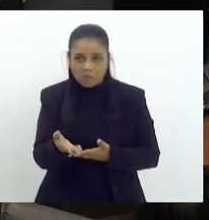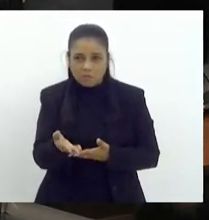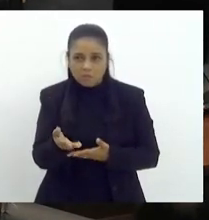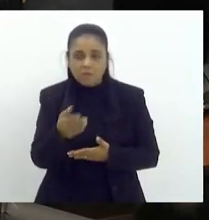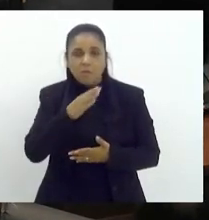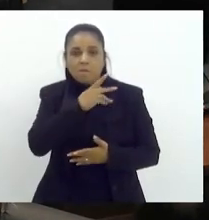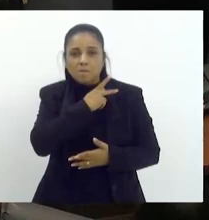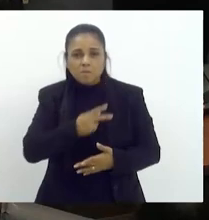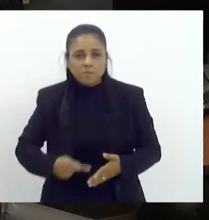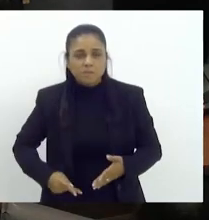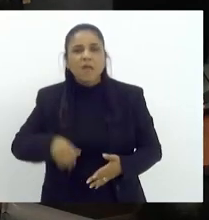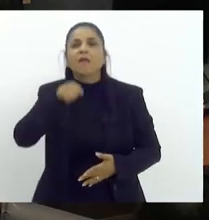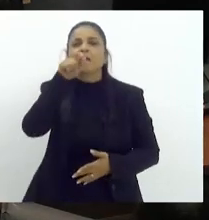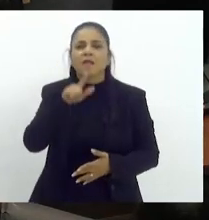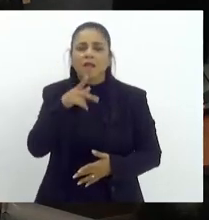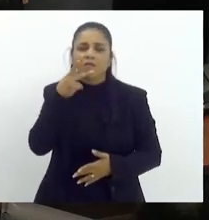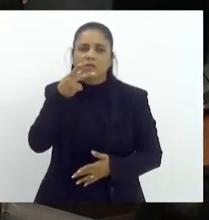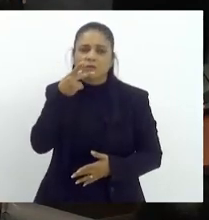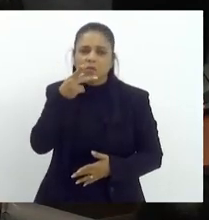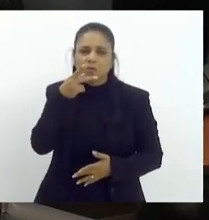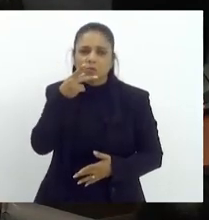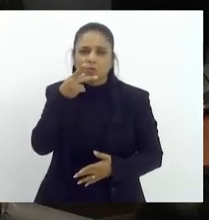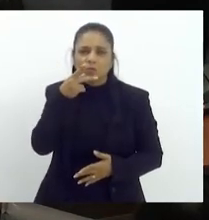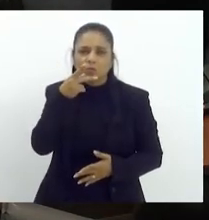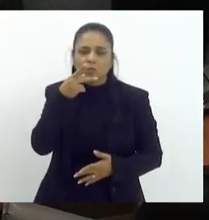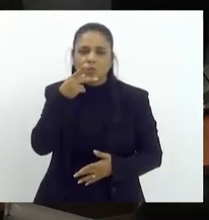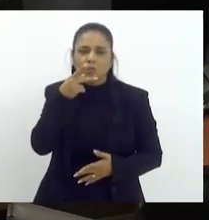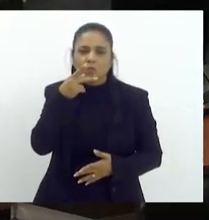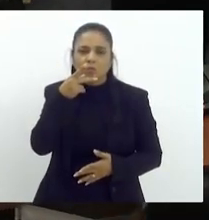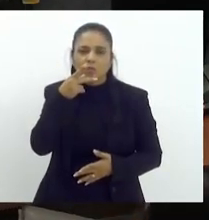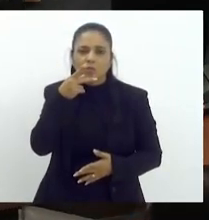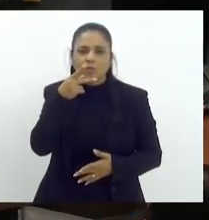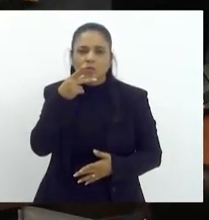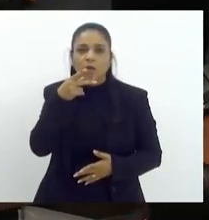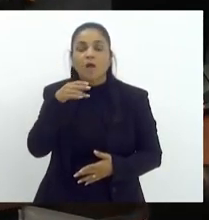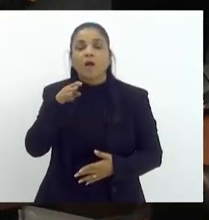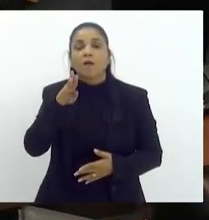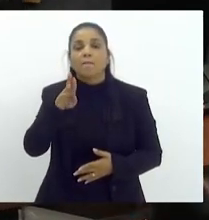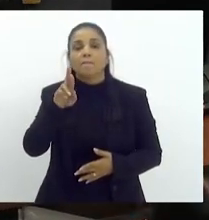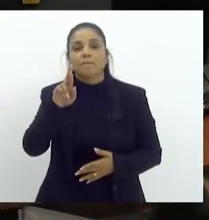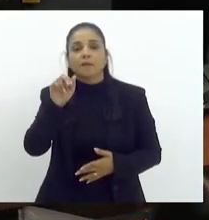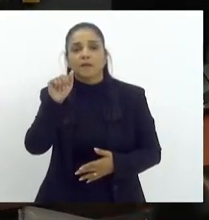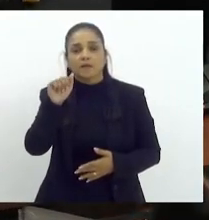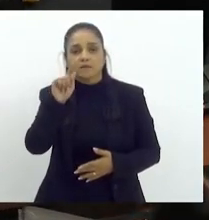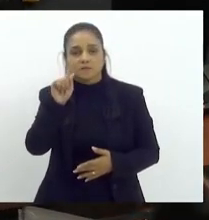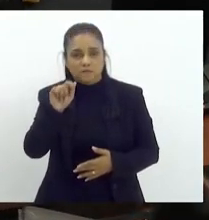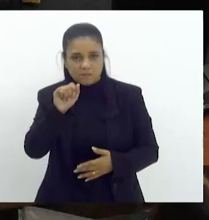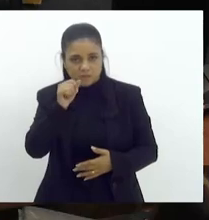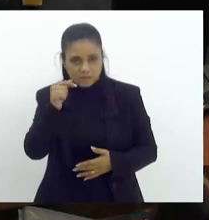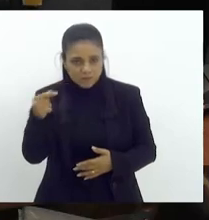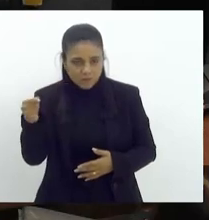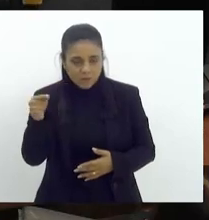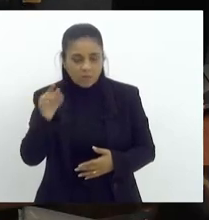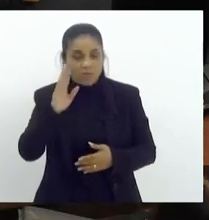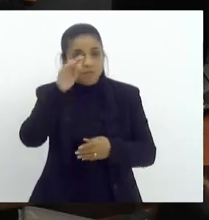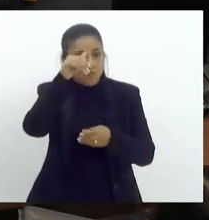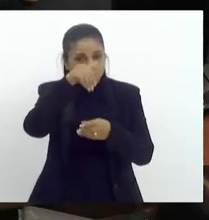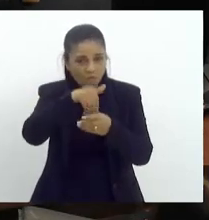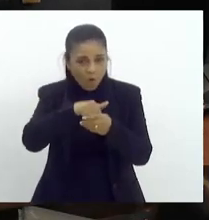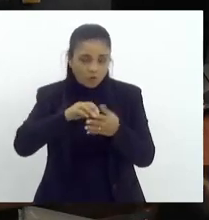presidente quem tá falando aí porque não tá aparecendo é o brasão tá bom tá bem